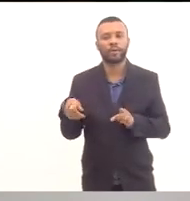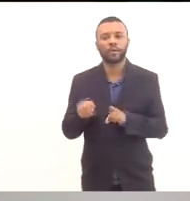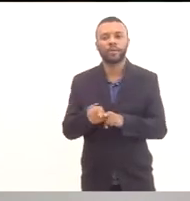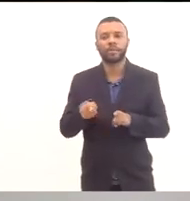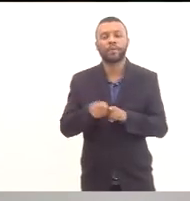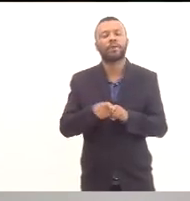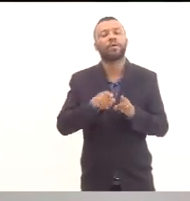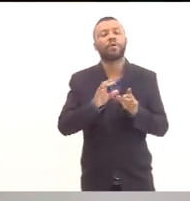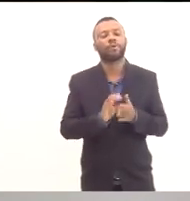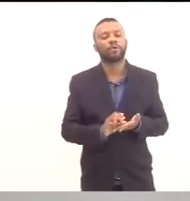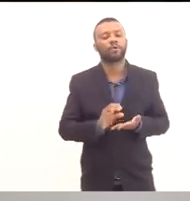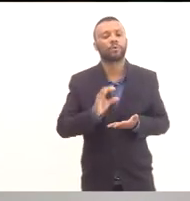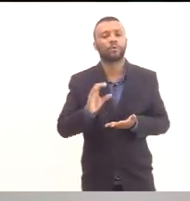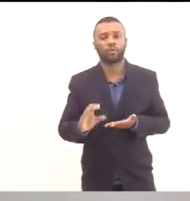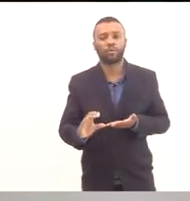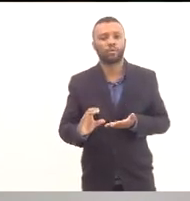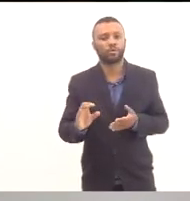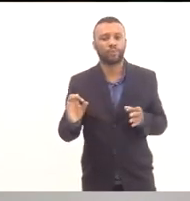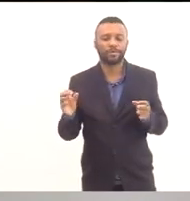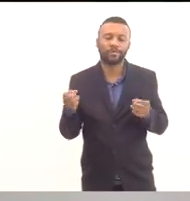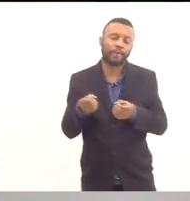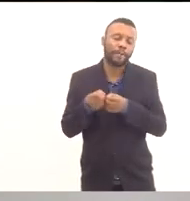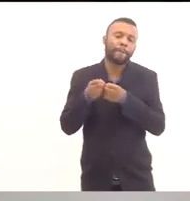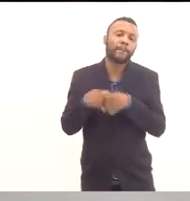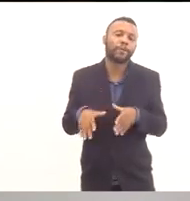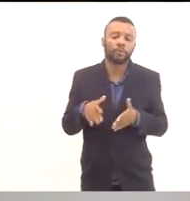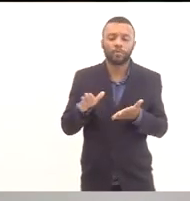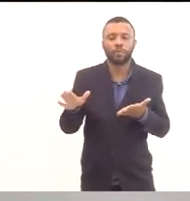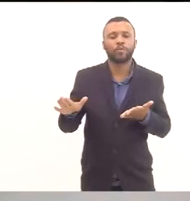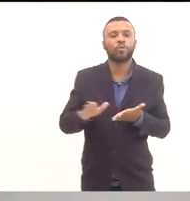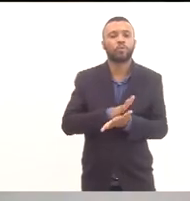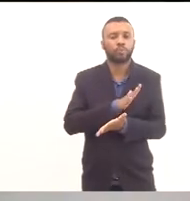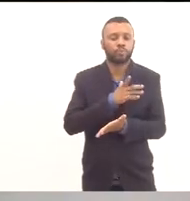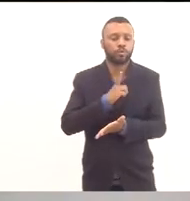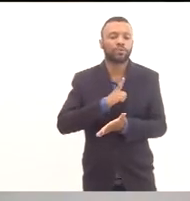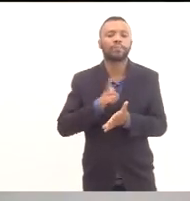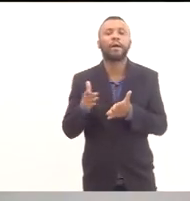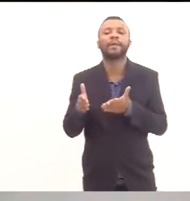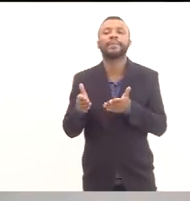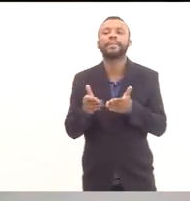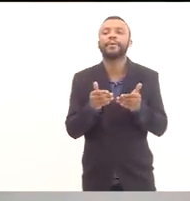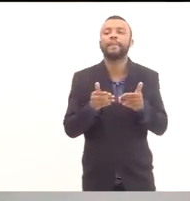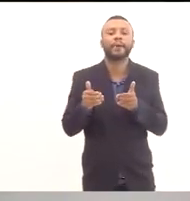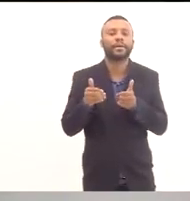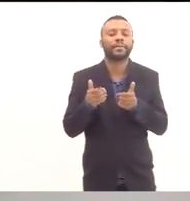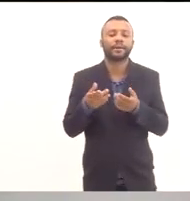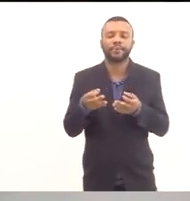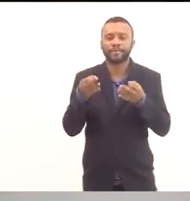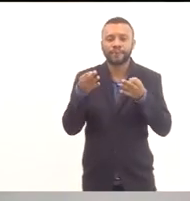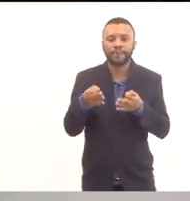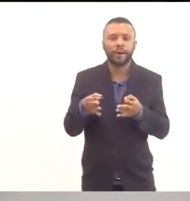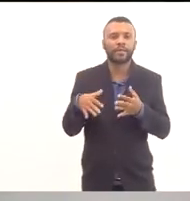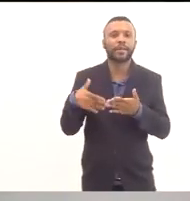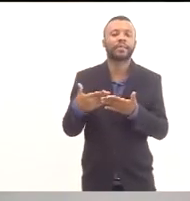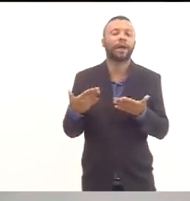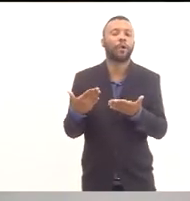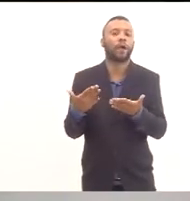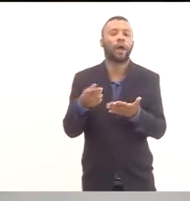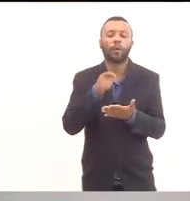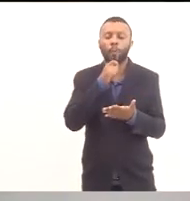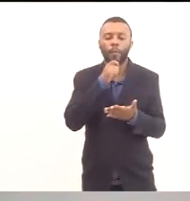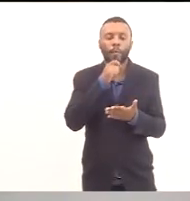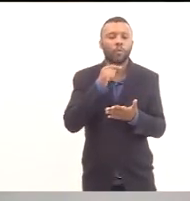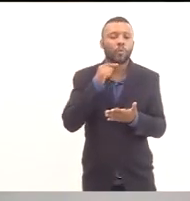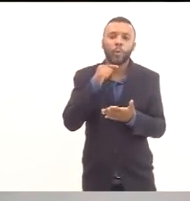recursos quando eu falei Eles foram integralmente comprometidos então é havia uma demanda que de fato ainda não pode